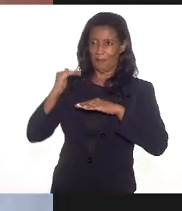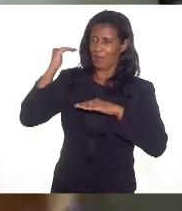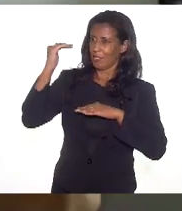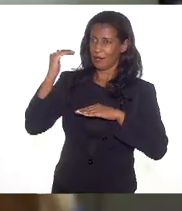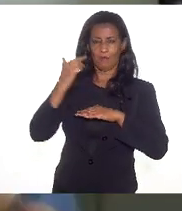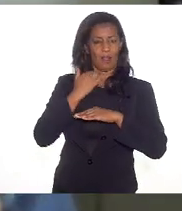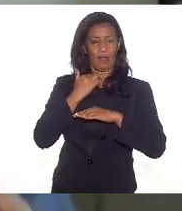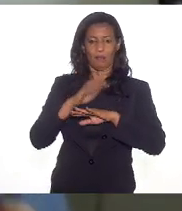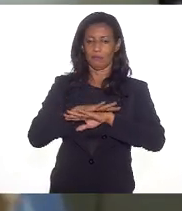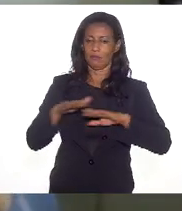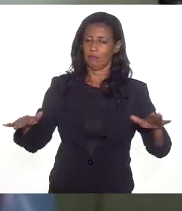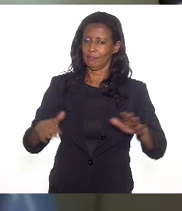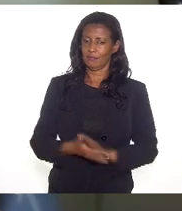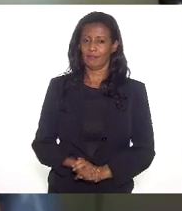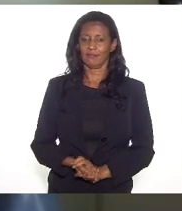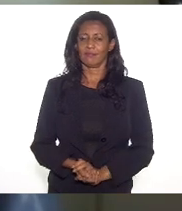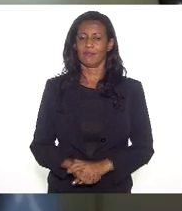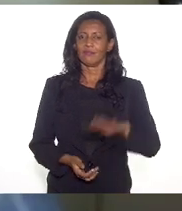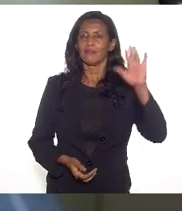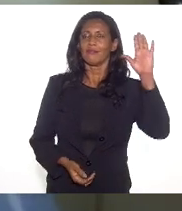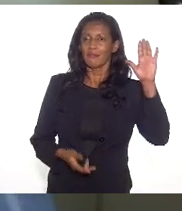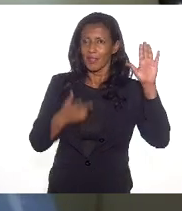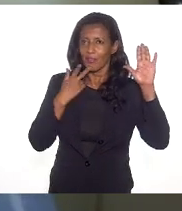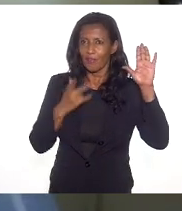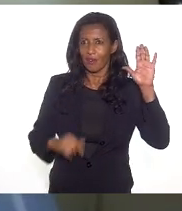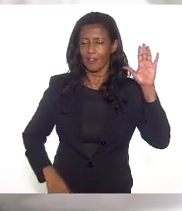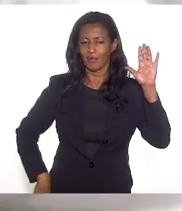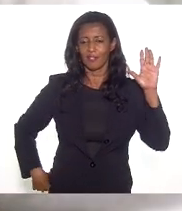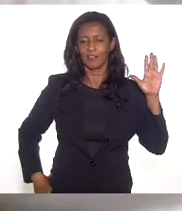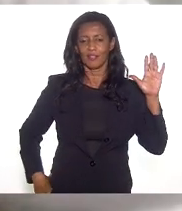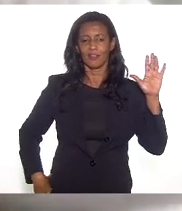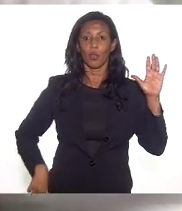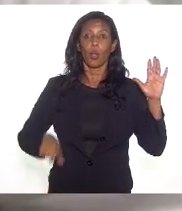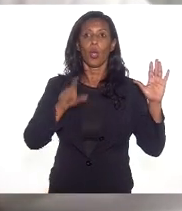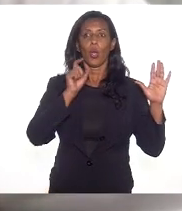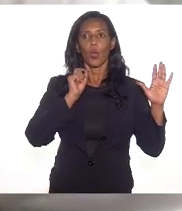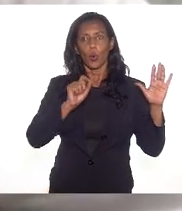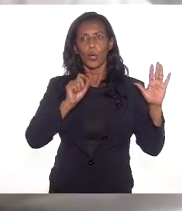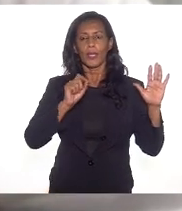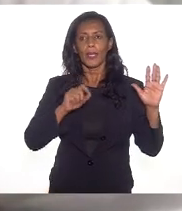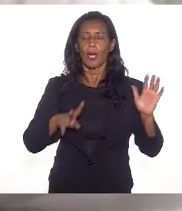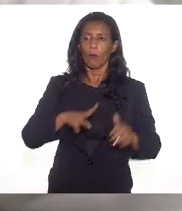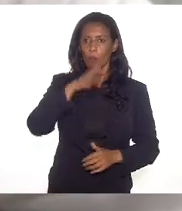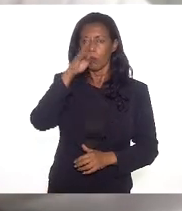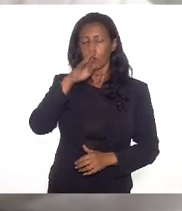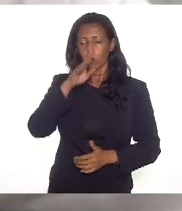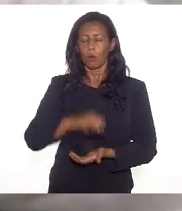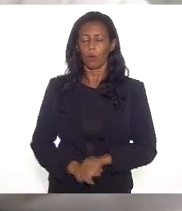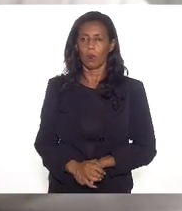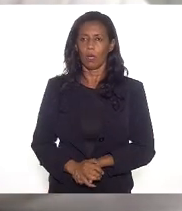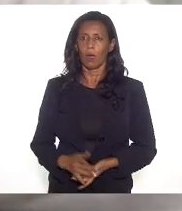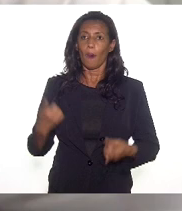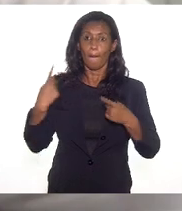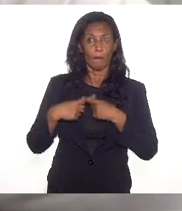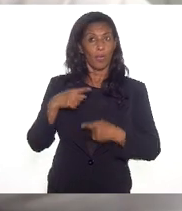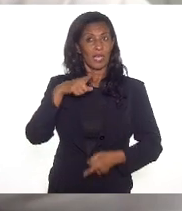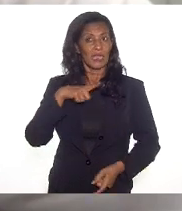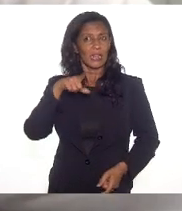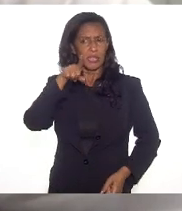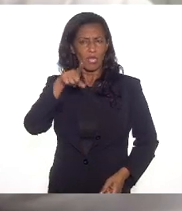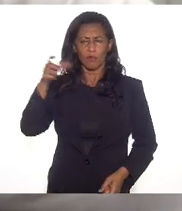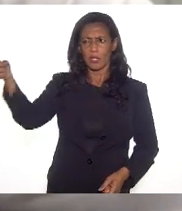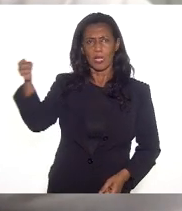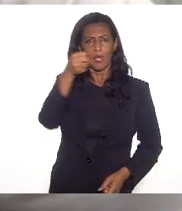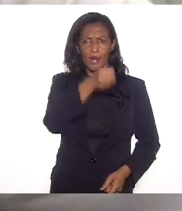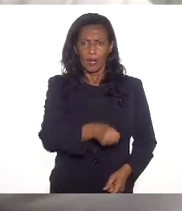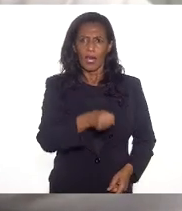mais. Me permite uma parte, deputado Luiz Paulo? Não. O que é um absurdo, porque ter Vossa Excelência, por exemplo, no Tribunal de Contas seria um